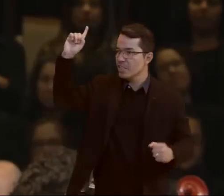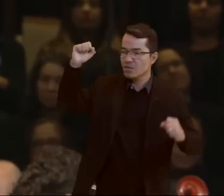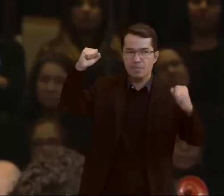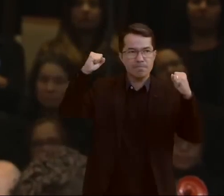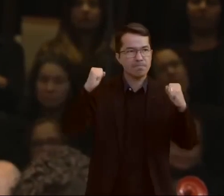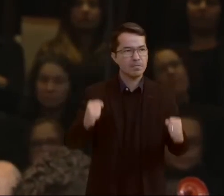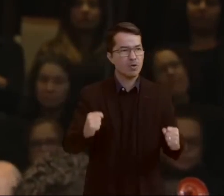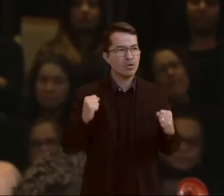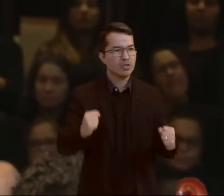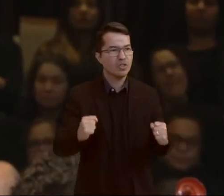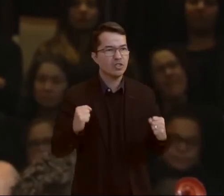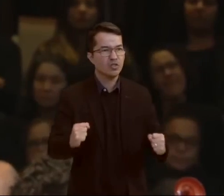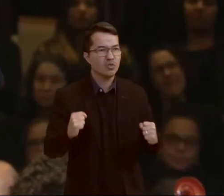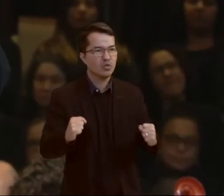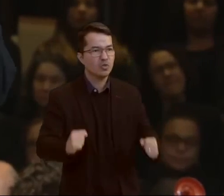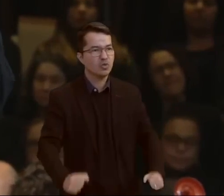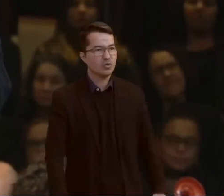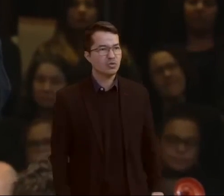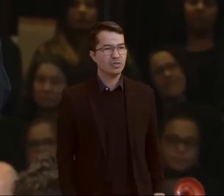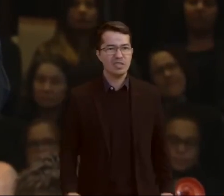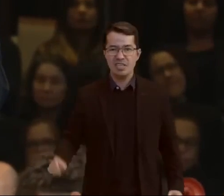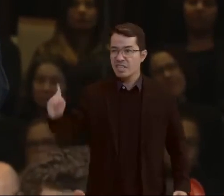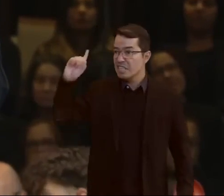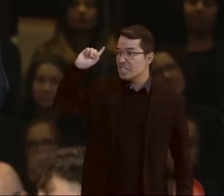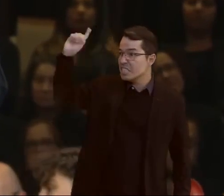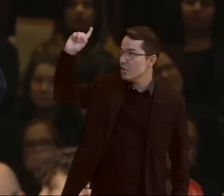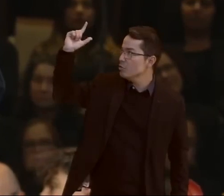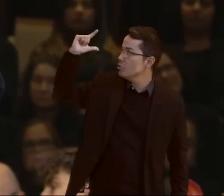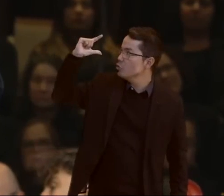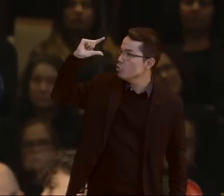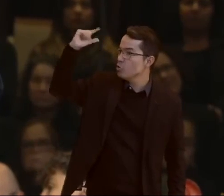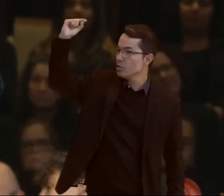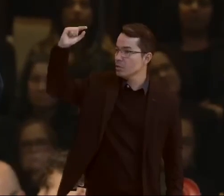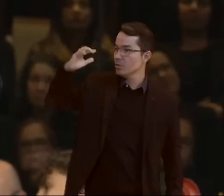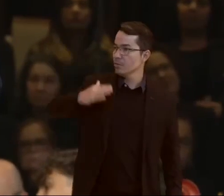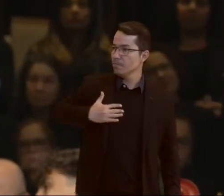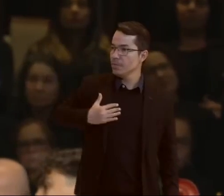E esse Deus tremendo pegou um improvável, que sou eu,